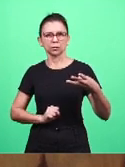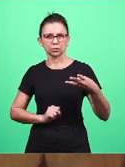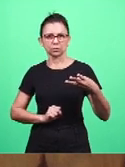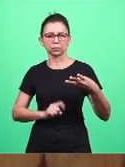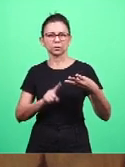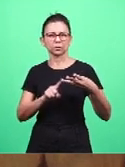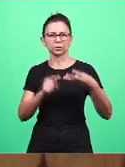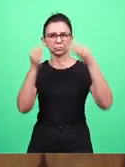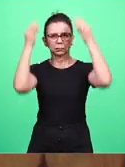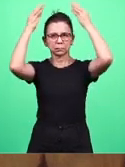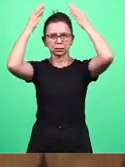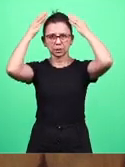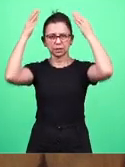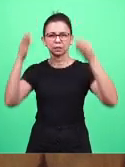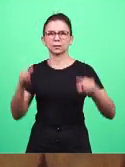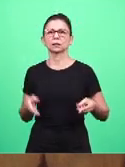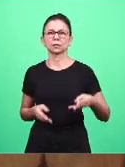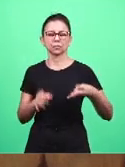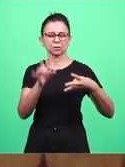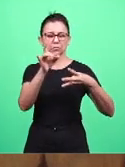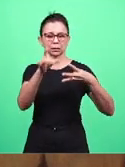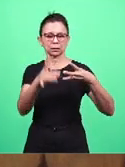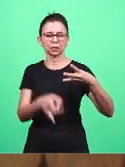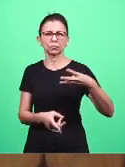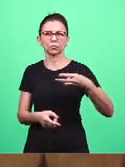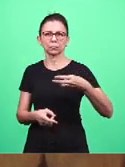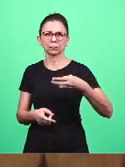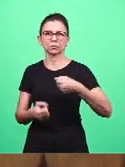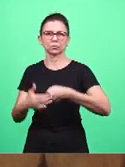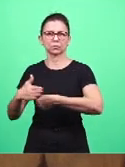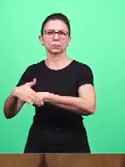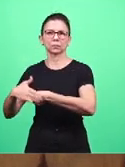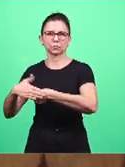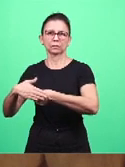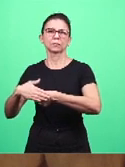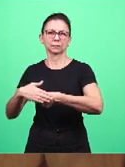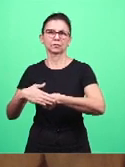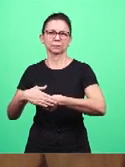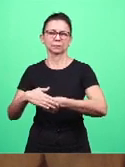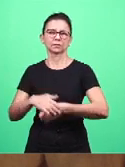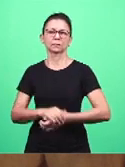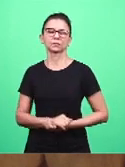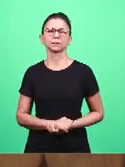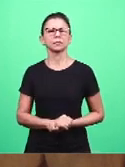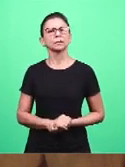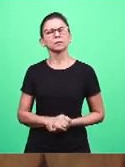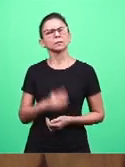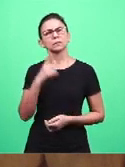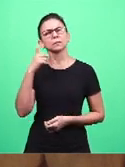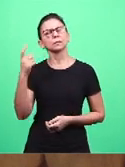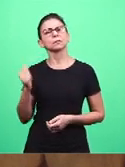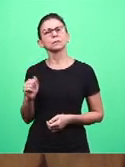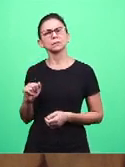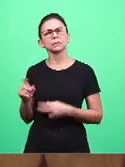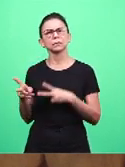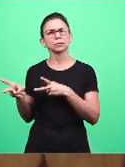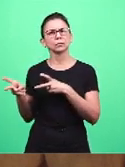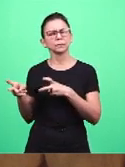adoração ao seu nome. Então, tudo que o povo tinha